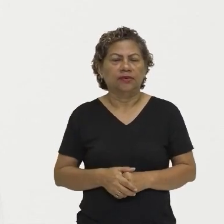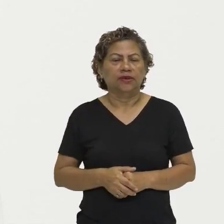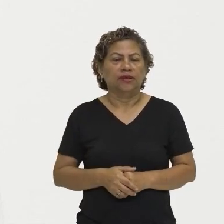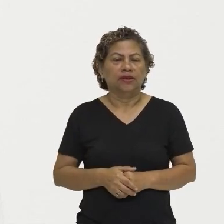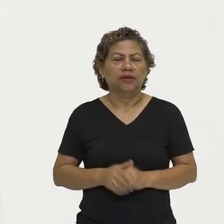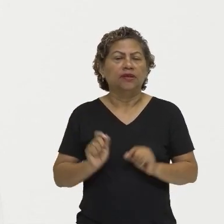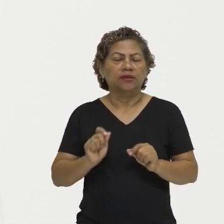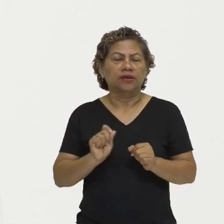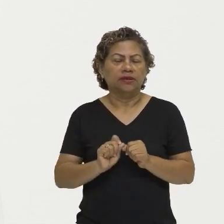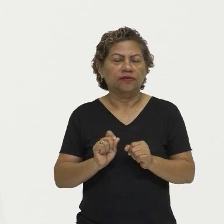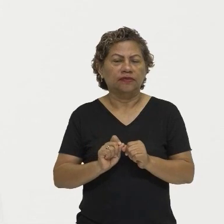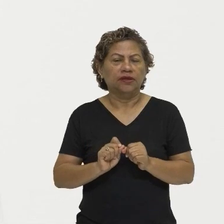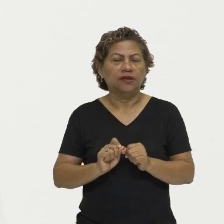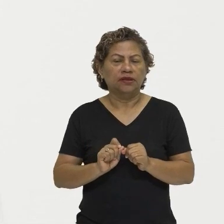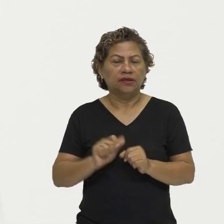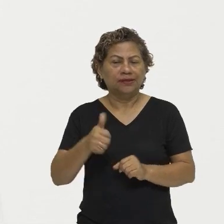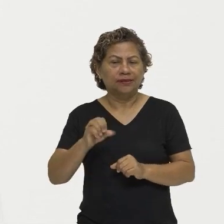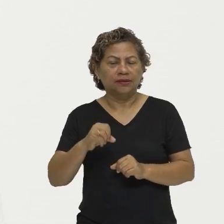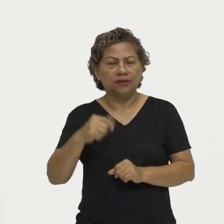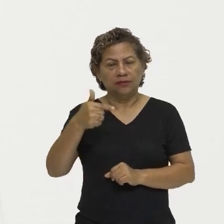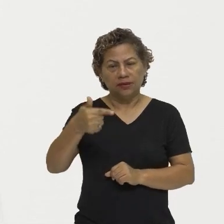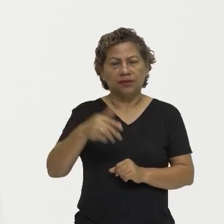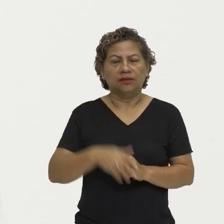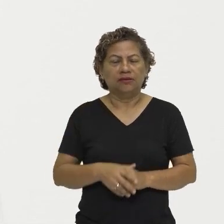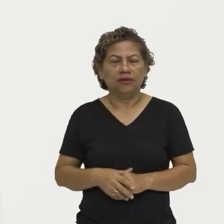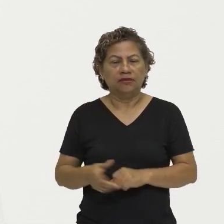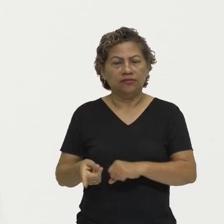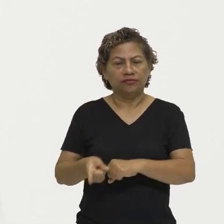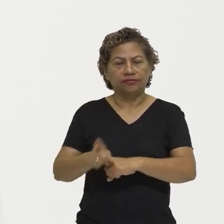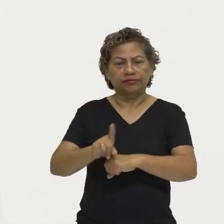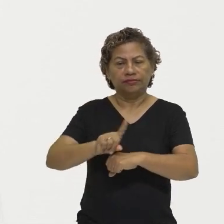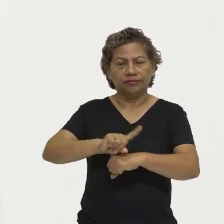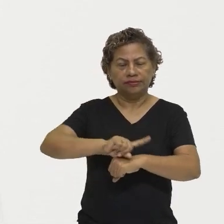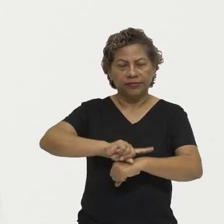quadrado. Aqui nós temos a velocidade ao quadrado.